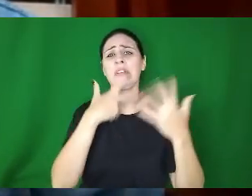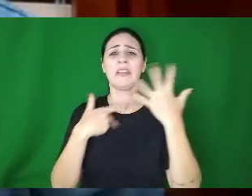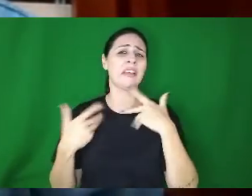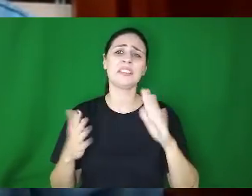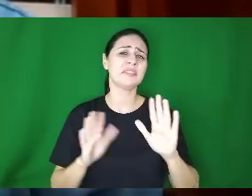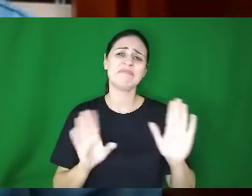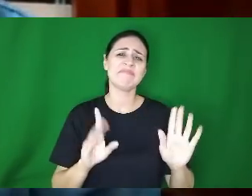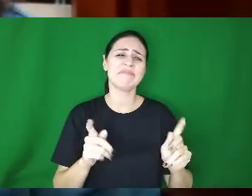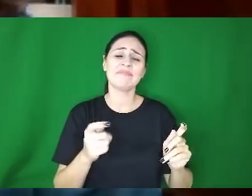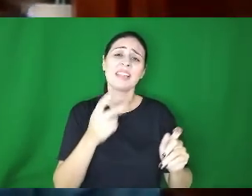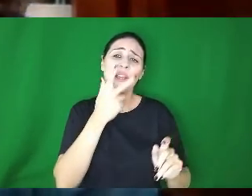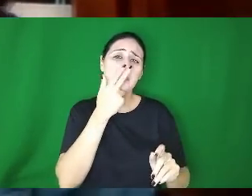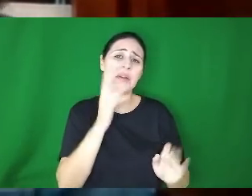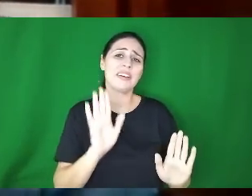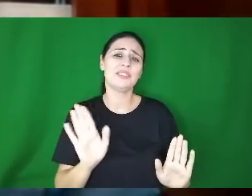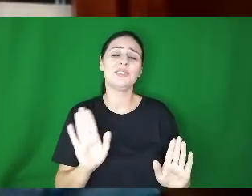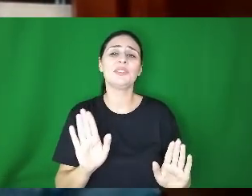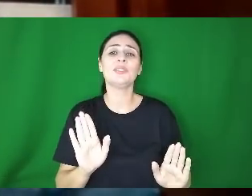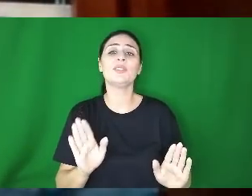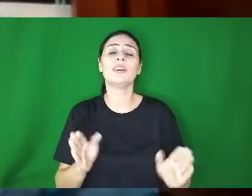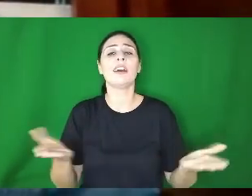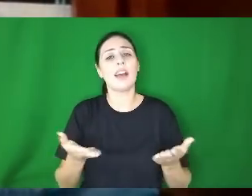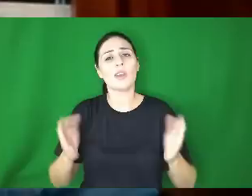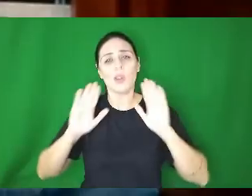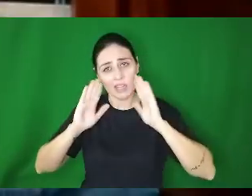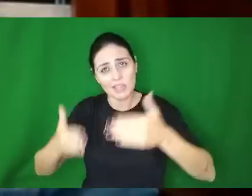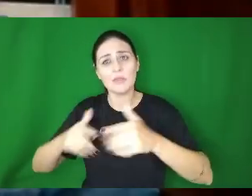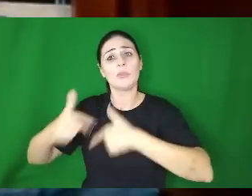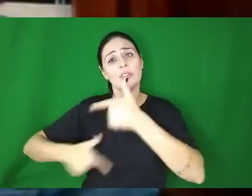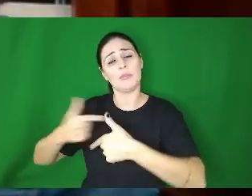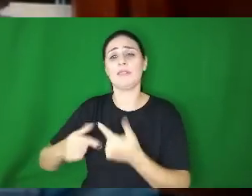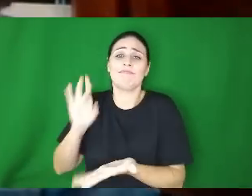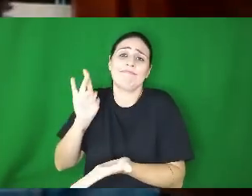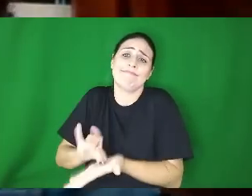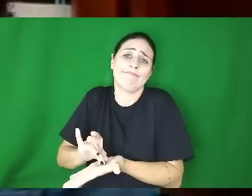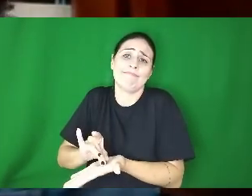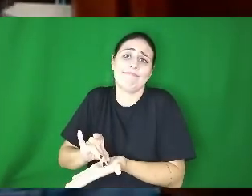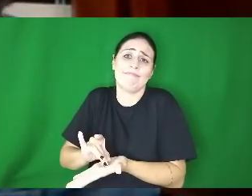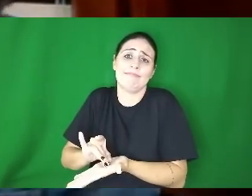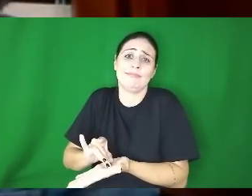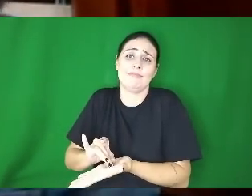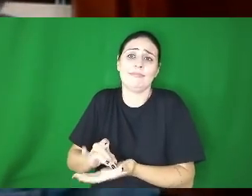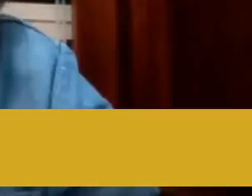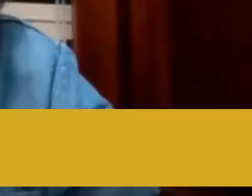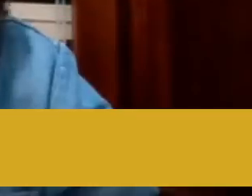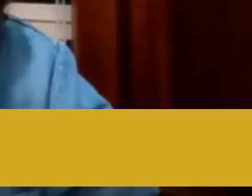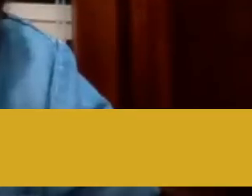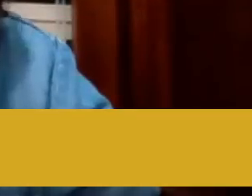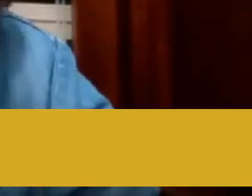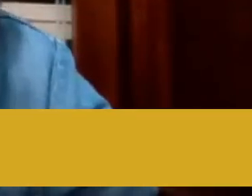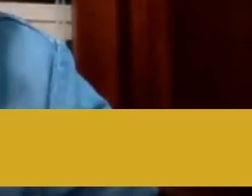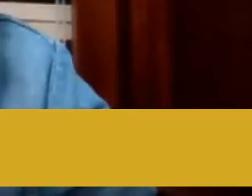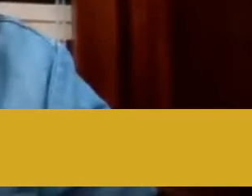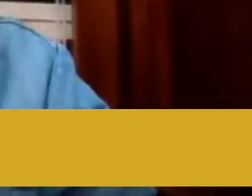o caminho que uma grande parte, que mesmo que faz, às vezes, um discurso mais floreado, mas se os filhos deles estivessem em situação não escolar,